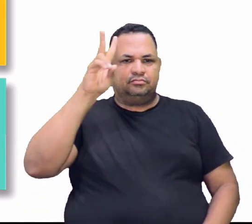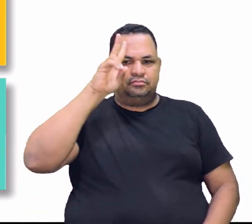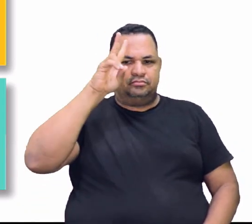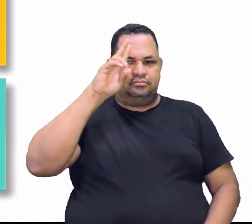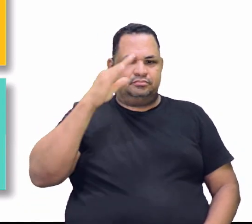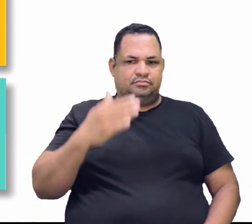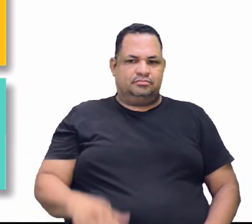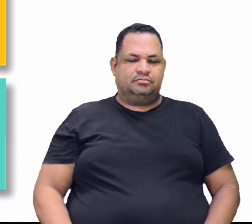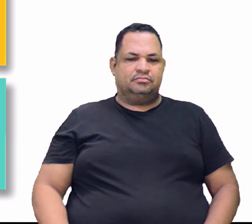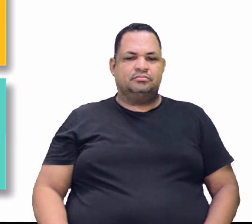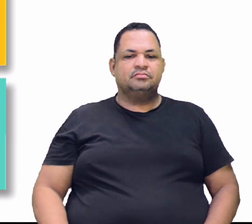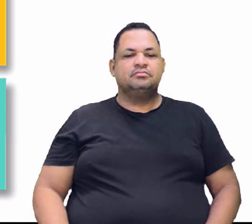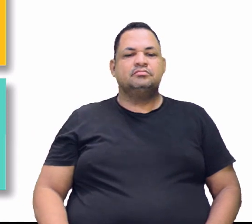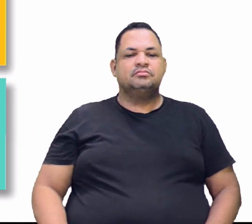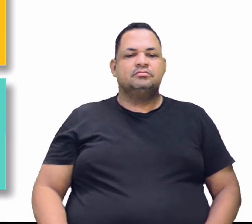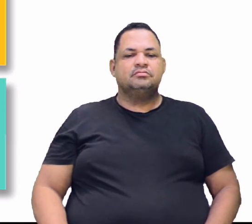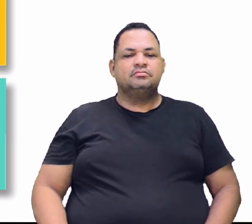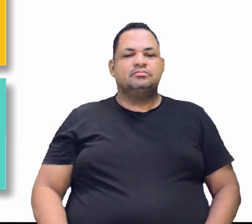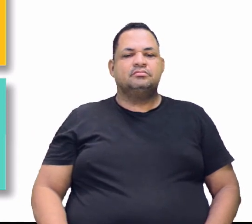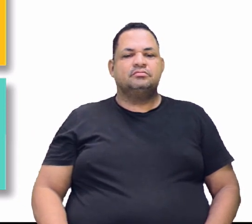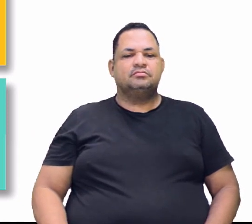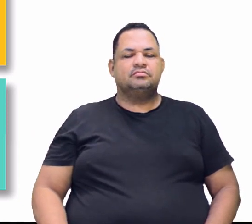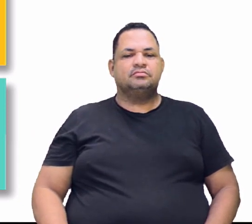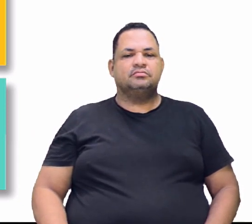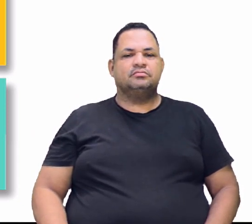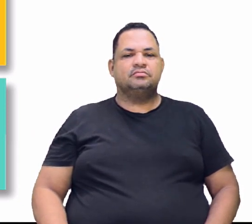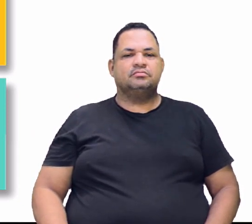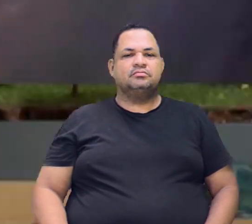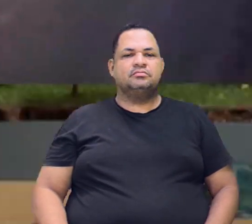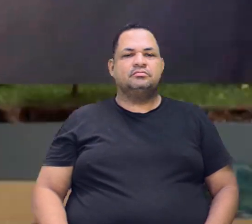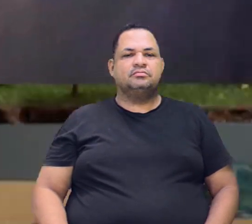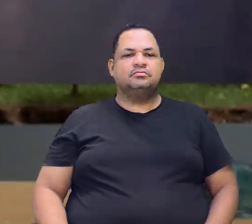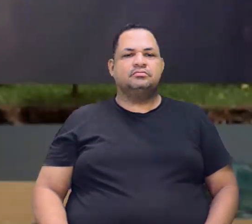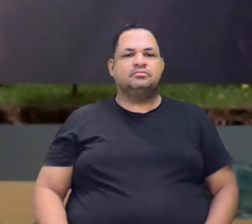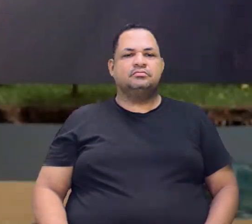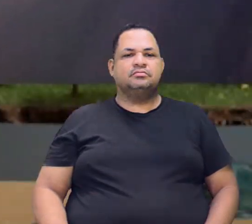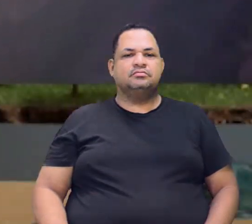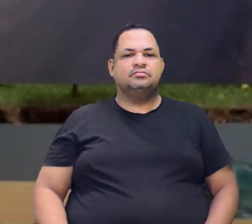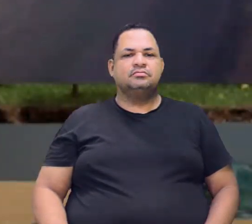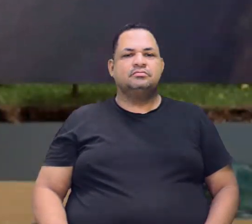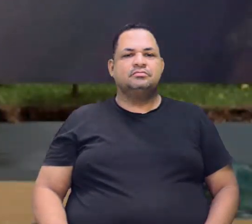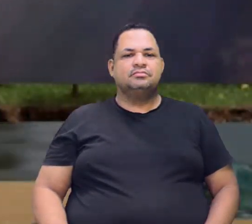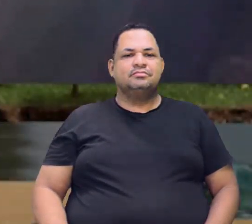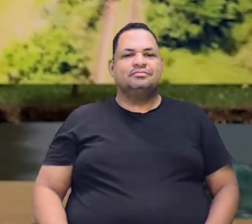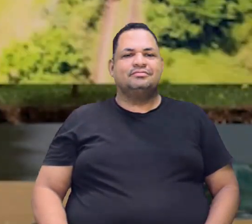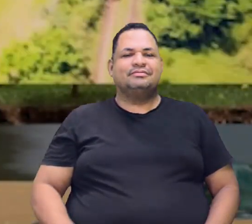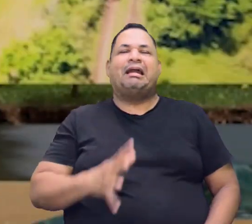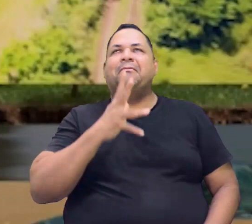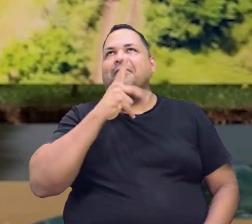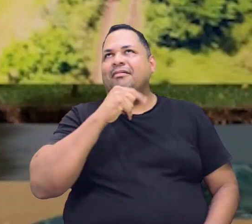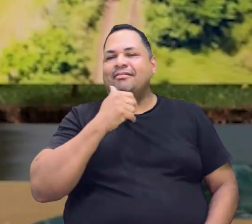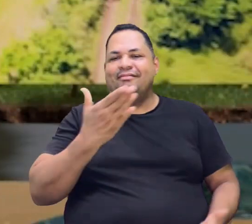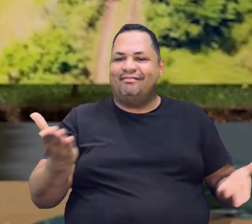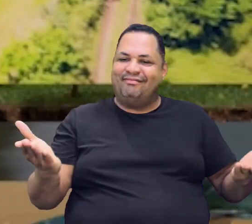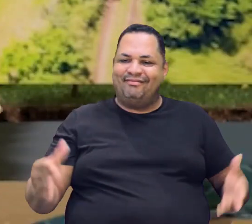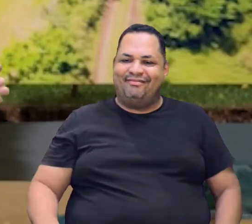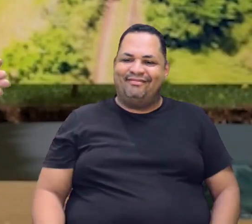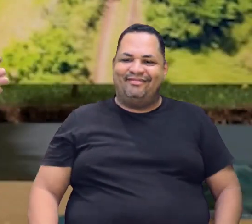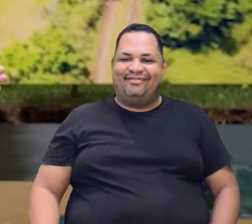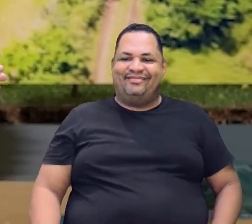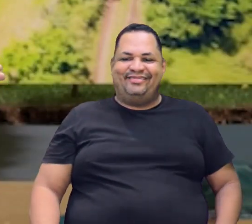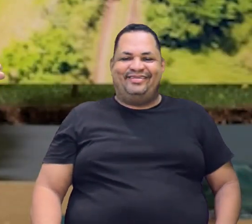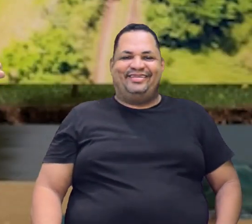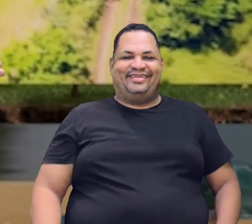Lembrando que, vem para mim, vem para mim, vem para mim, vem para mim, vem para mim, vem para mim, vem para mim. Cadê? Demorou.